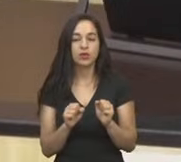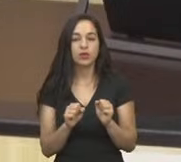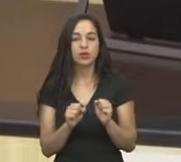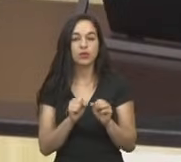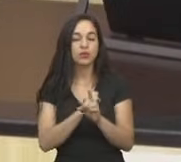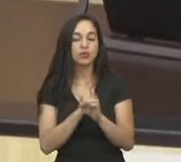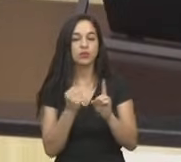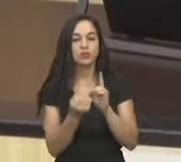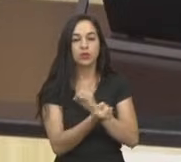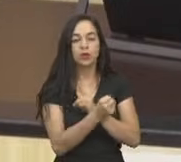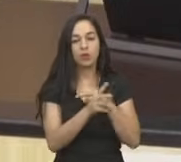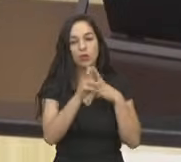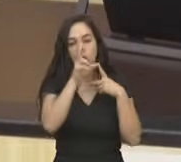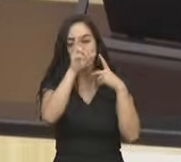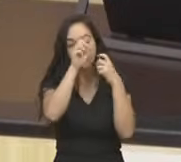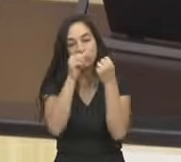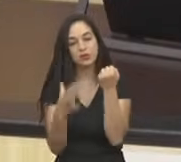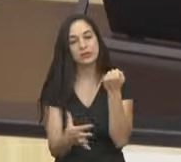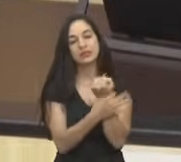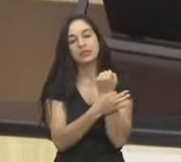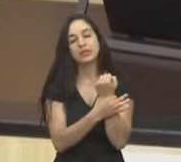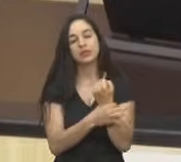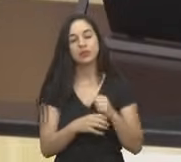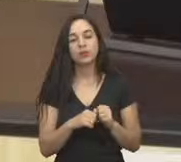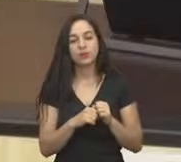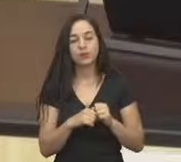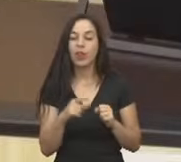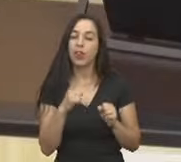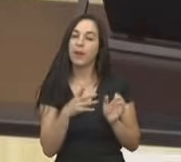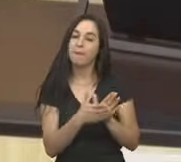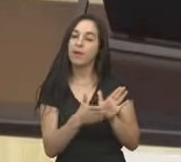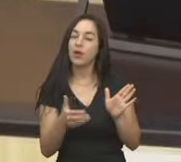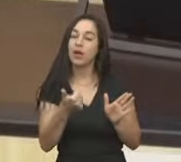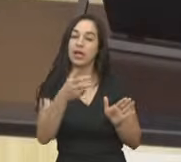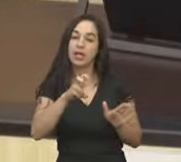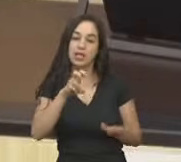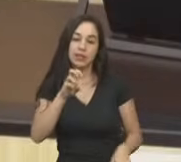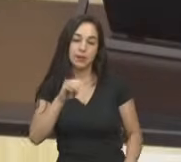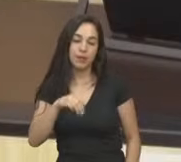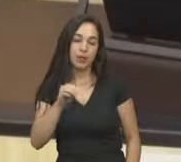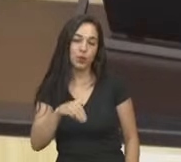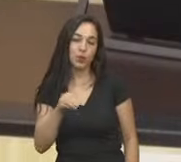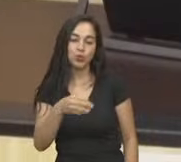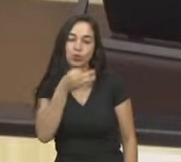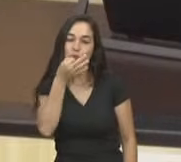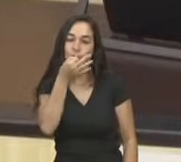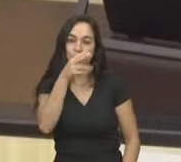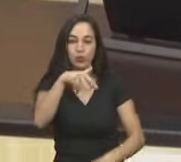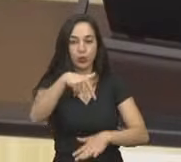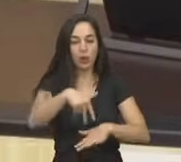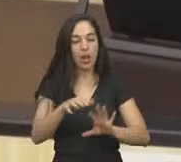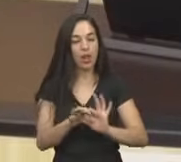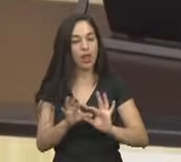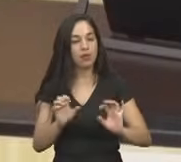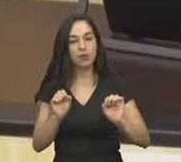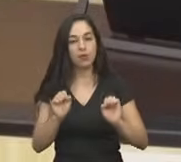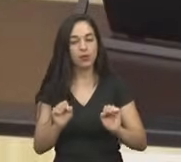de segurança. O senhor tem 15 minutos para fazer uso da tribuna. Fique à